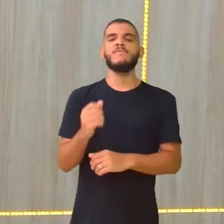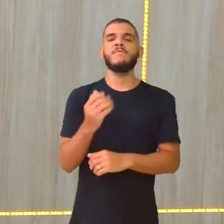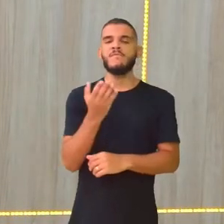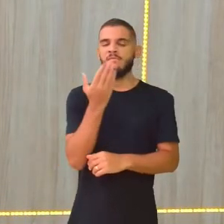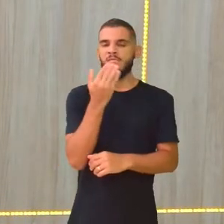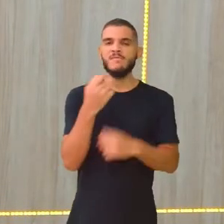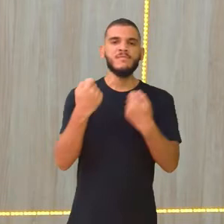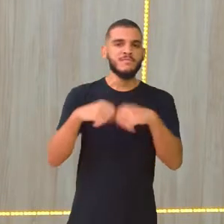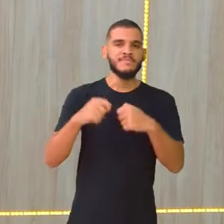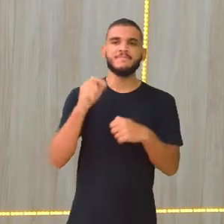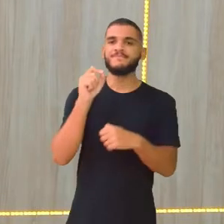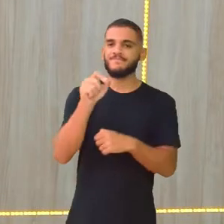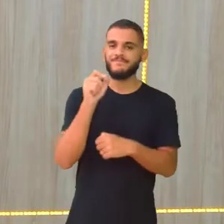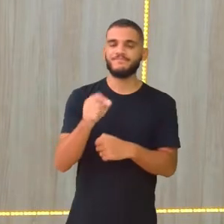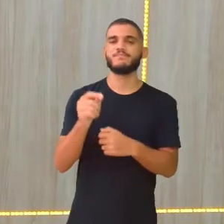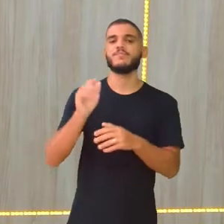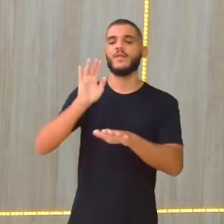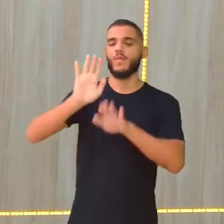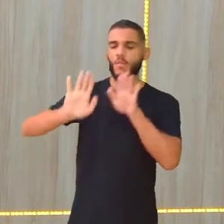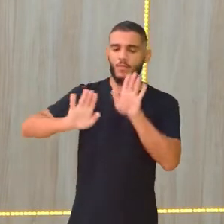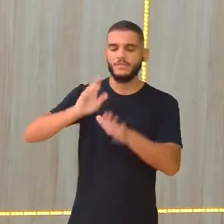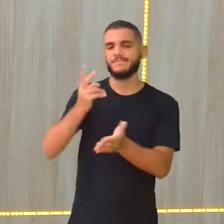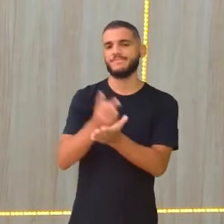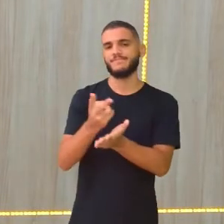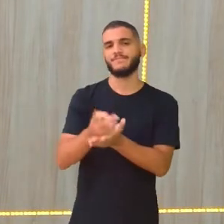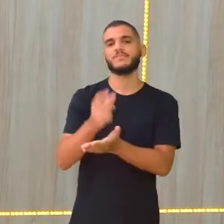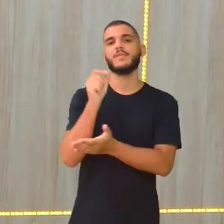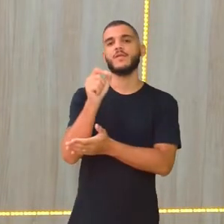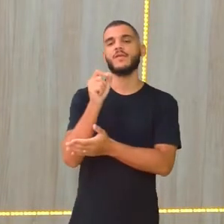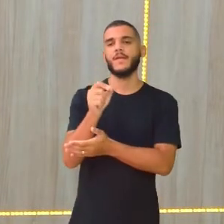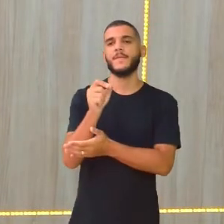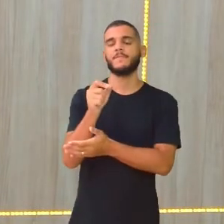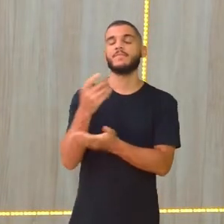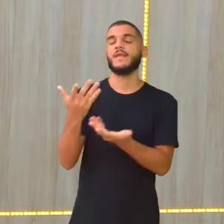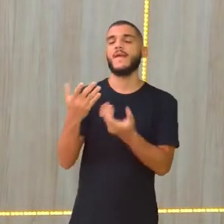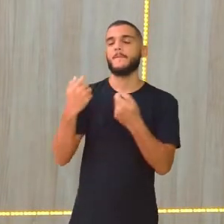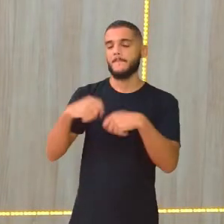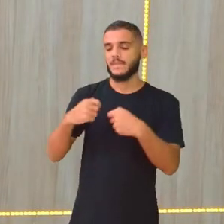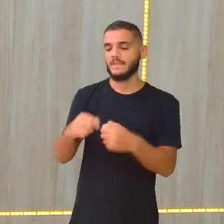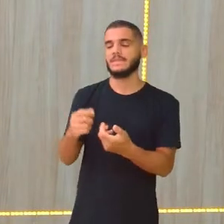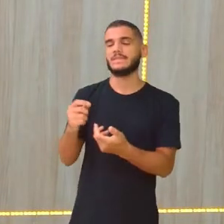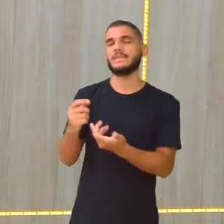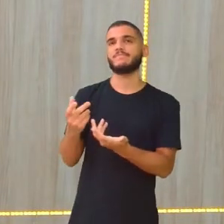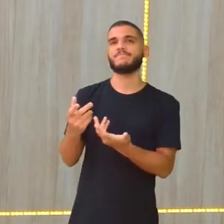eles precisam, né, de um cuidado, que seria a questão aí da conservação. E existe uma